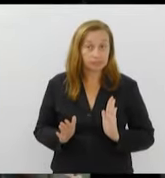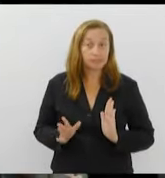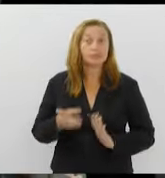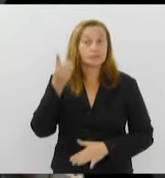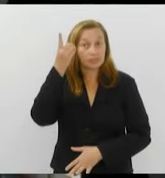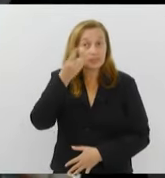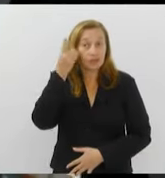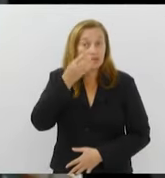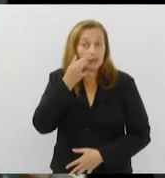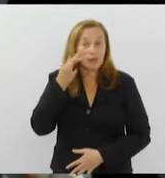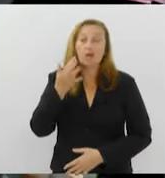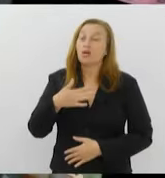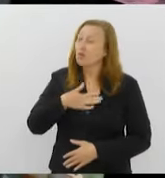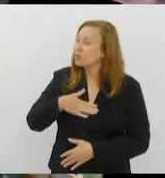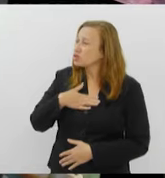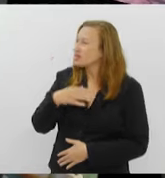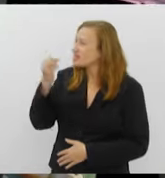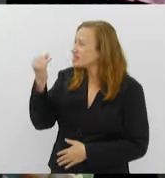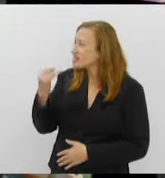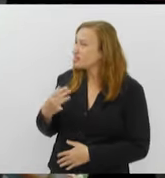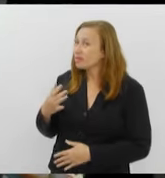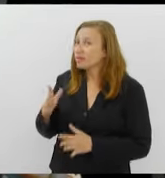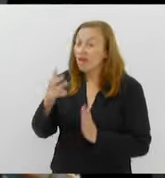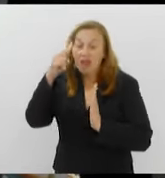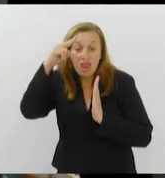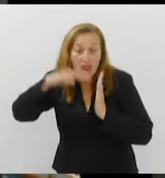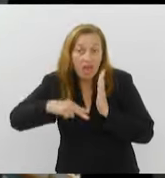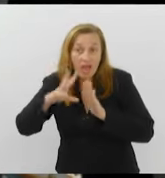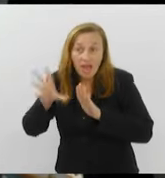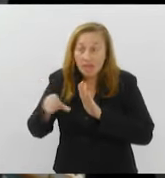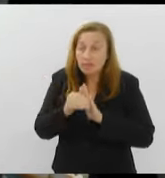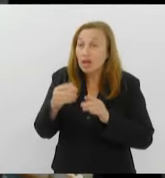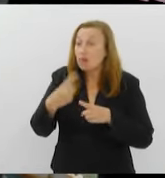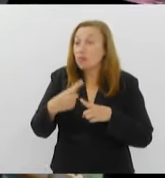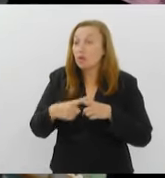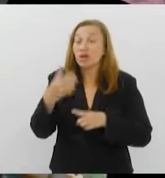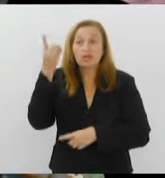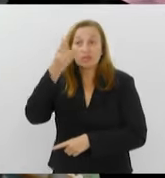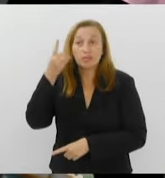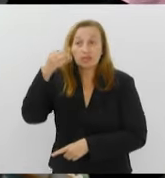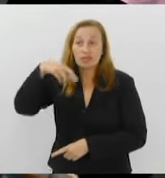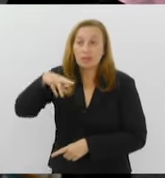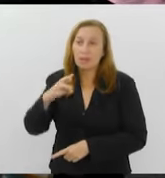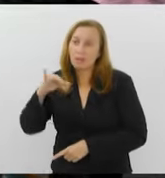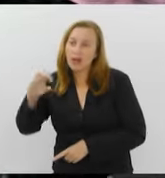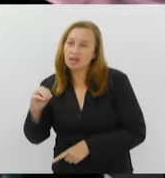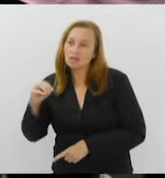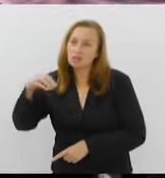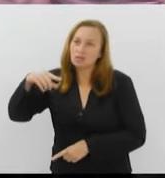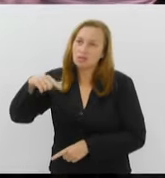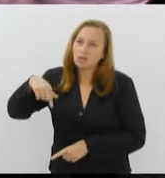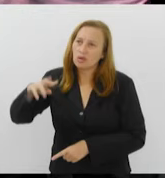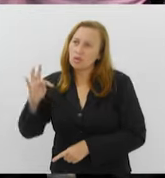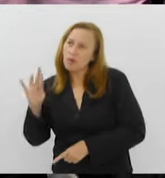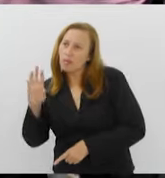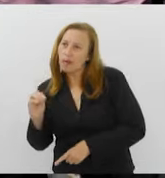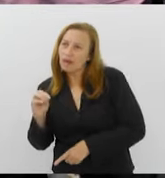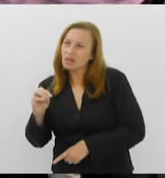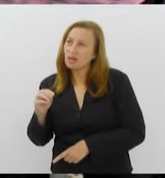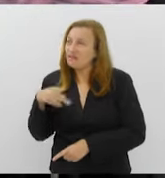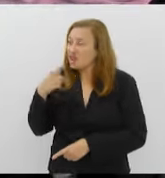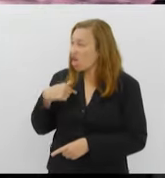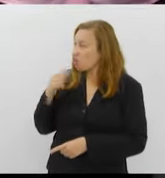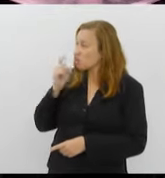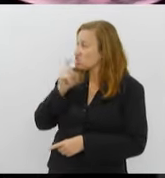Deputado Flávio Serafim. Eu gostaria simplesmente de ler a emenda, porque o deputado Márcio Roberto deu o desplante de falar que estava mentindo no microfone, e